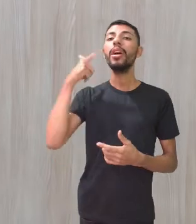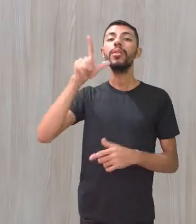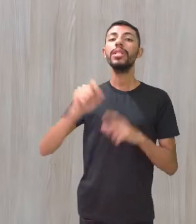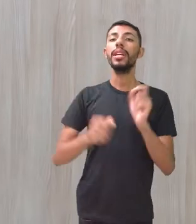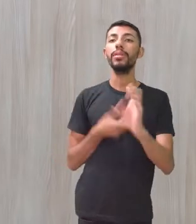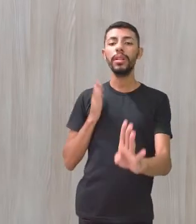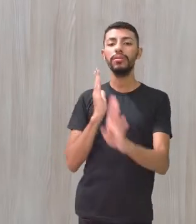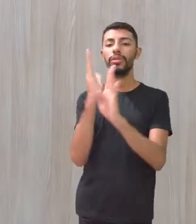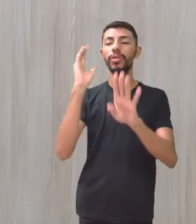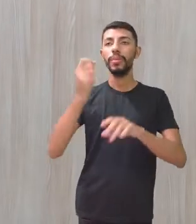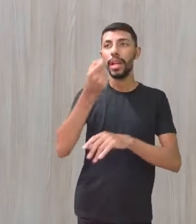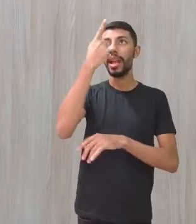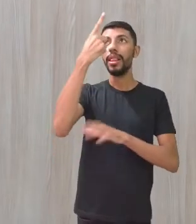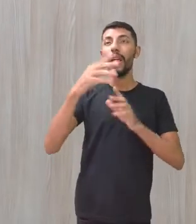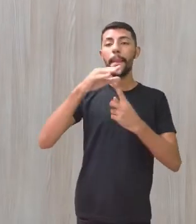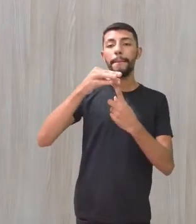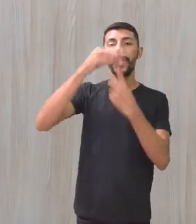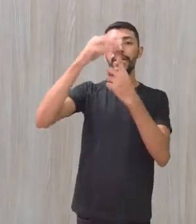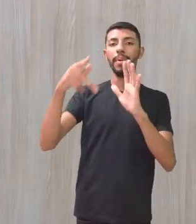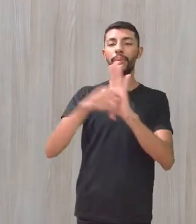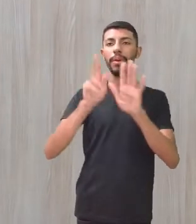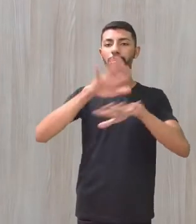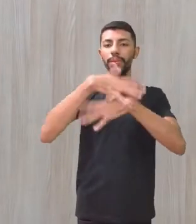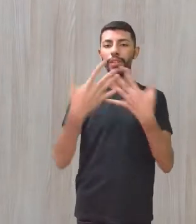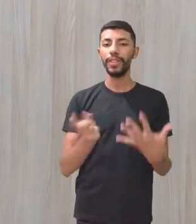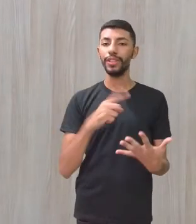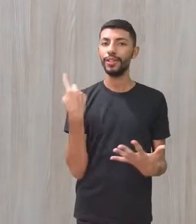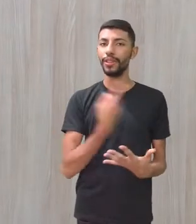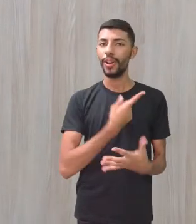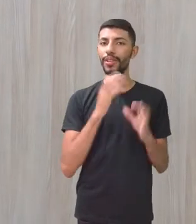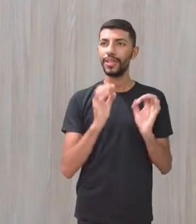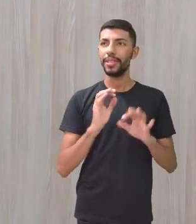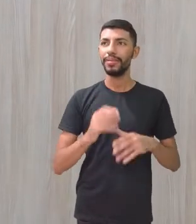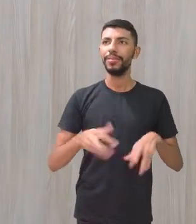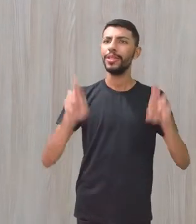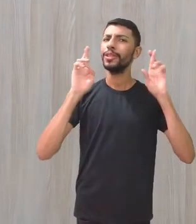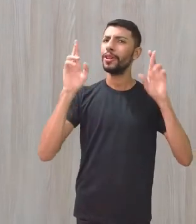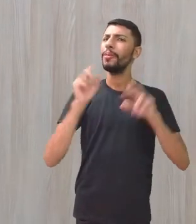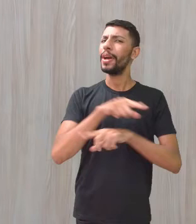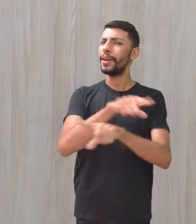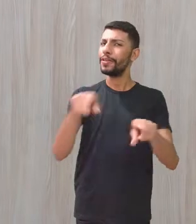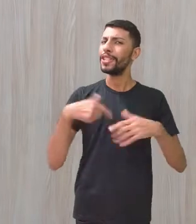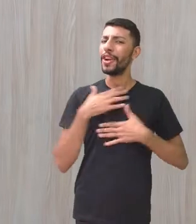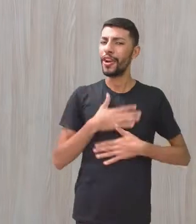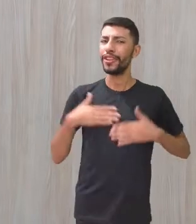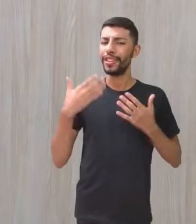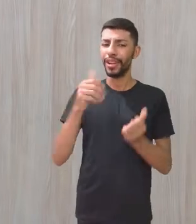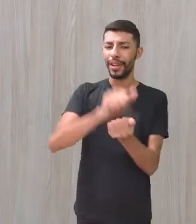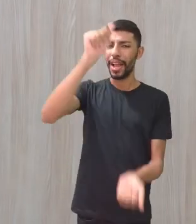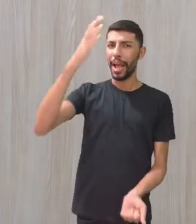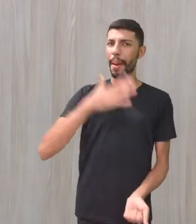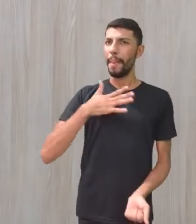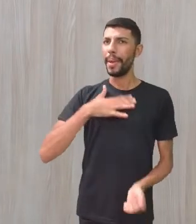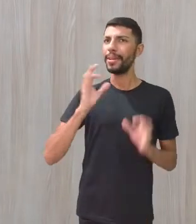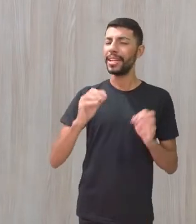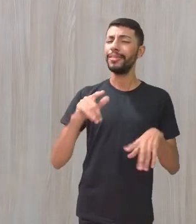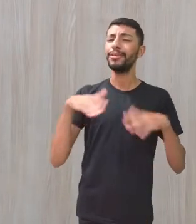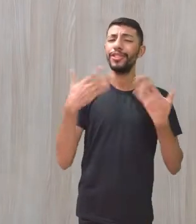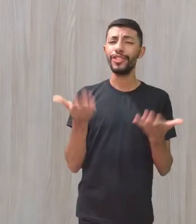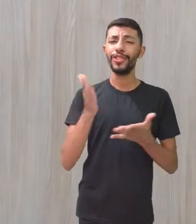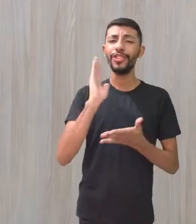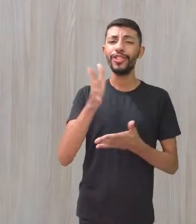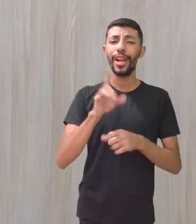completamente a ideia principal do nosso evento. Espero que vocês tenham gostado do meu cartaz e fica aí a dica para vocês fazerem o